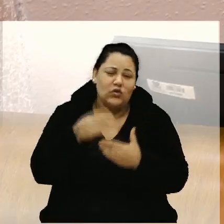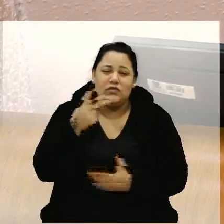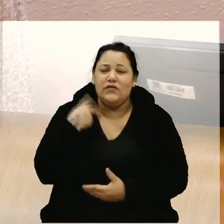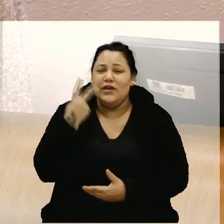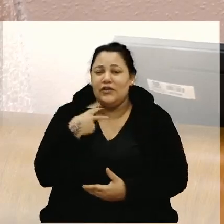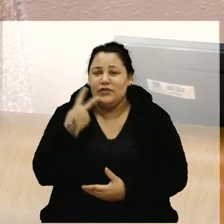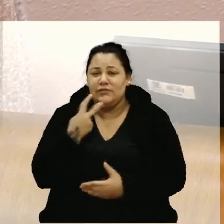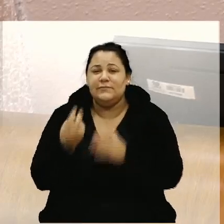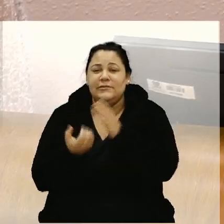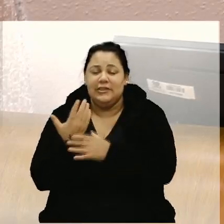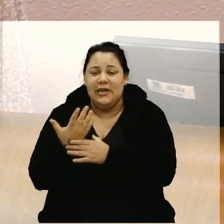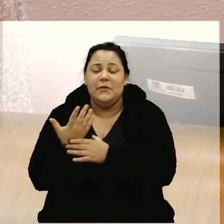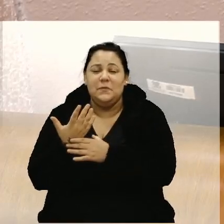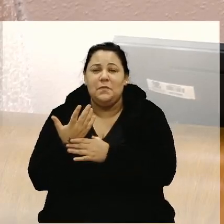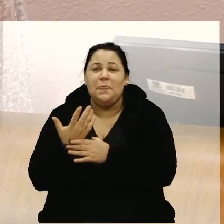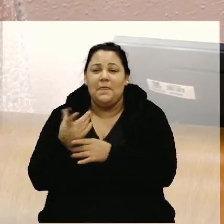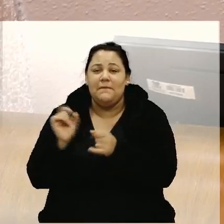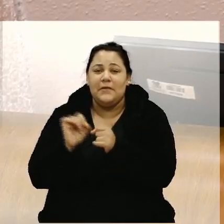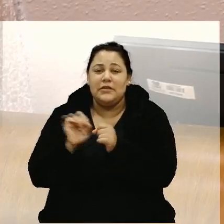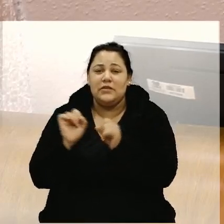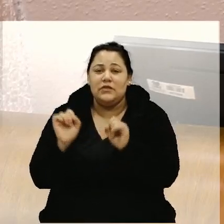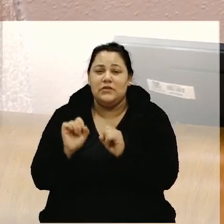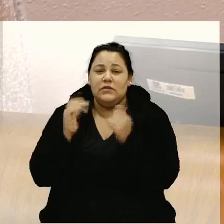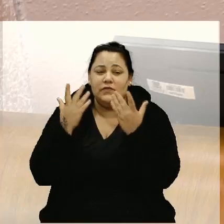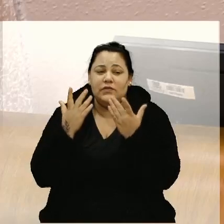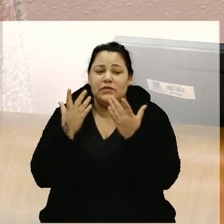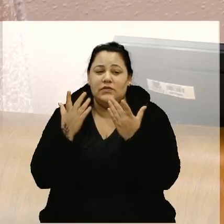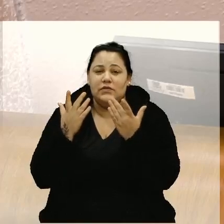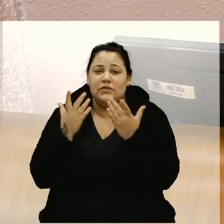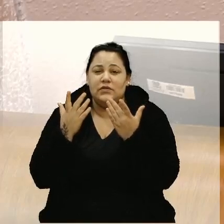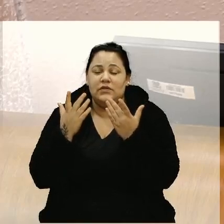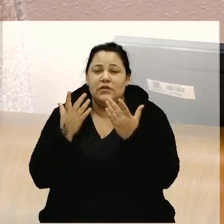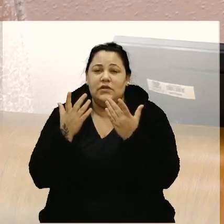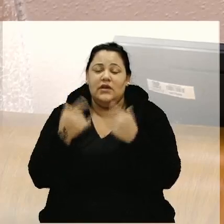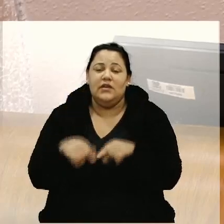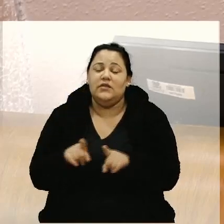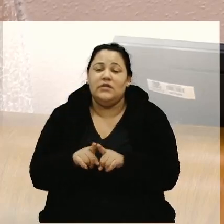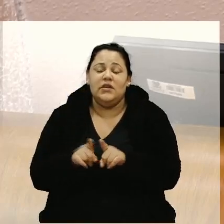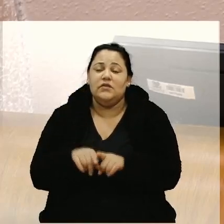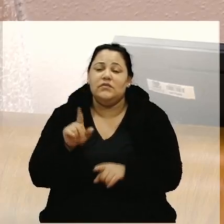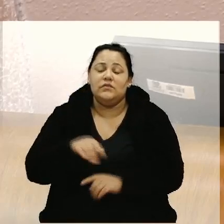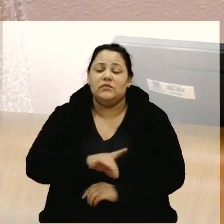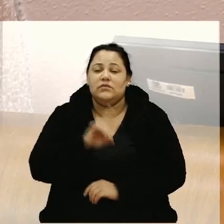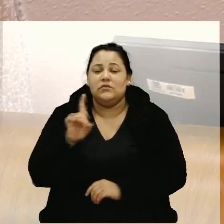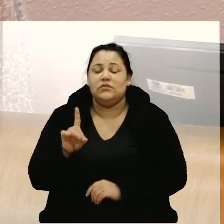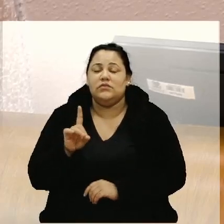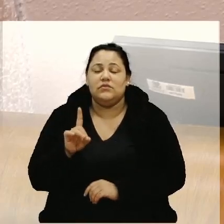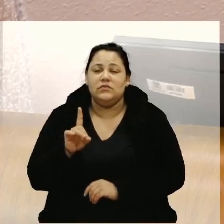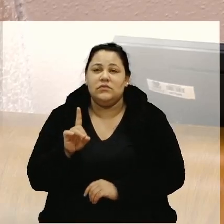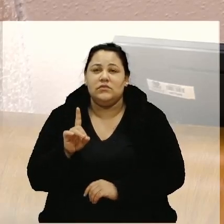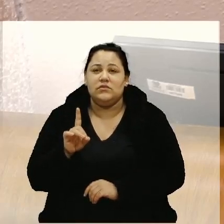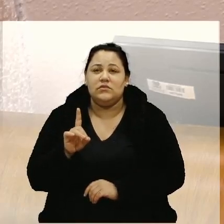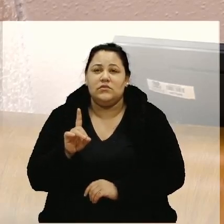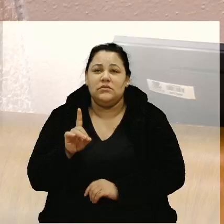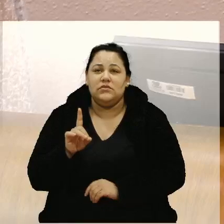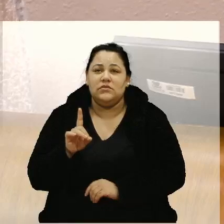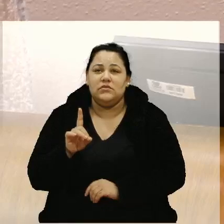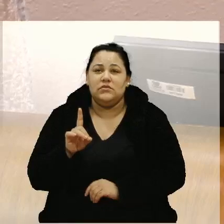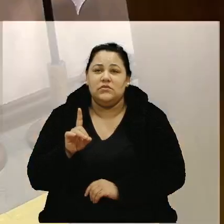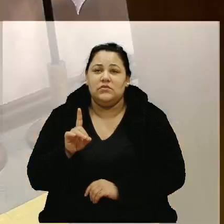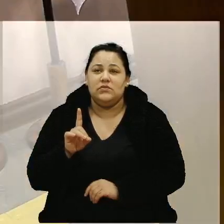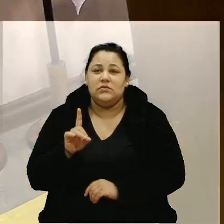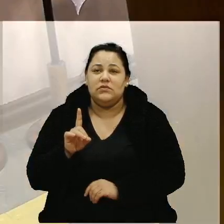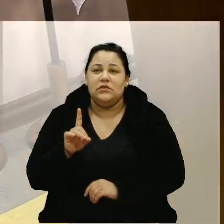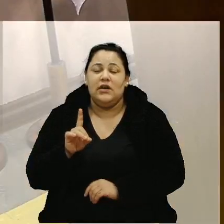aquele grande... Era um grande espetáculo que ia acontecer da direita, mas infelizmente não pôde por causa das enchentes. Obrigado.